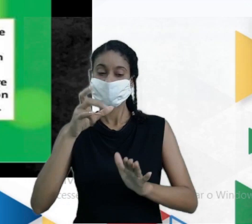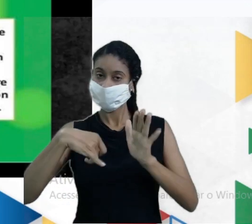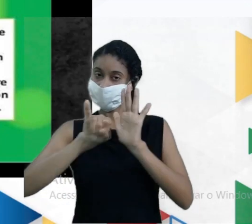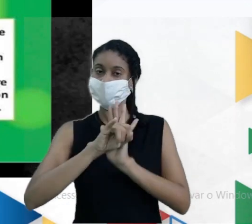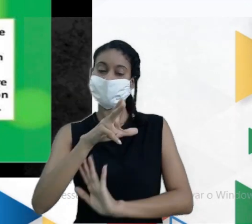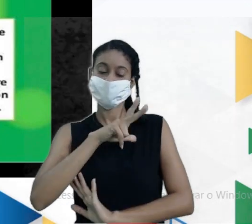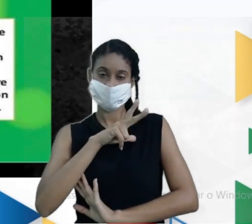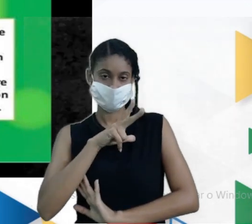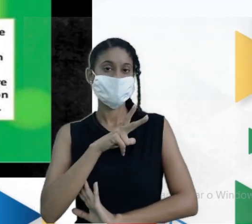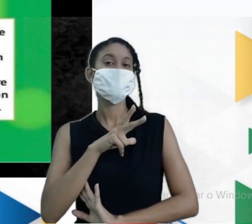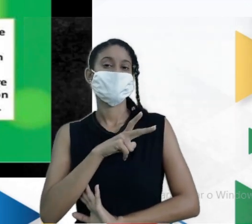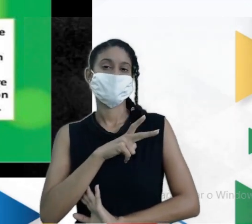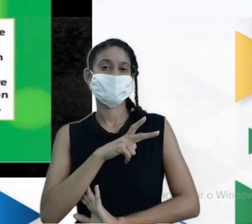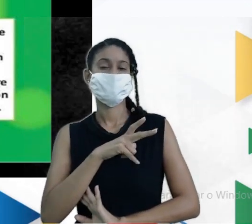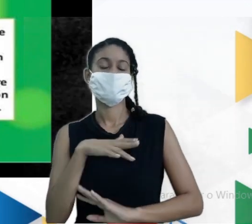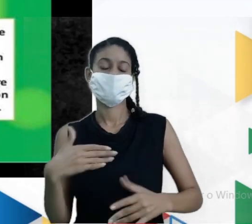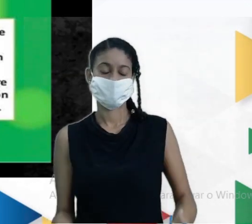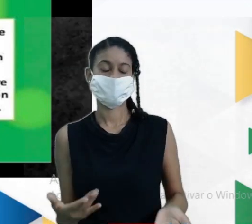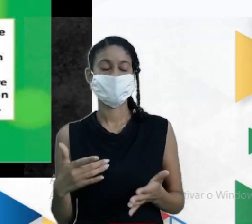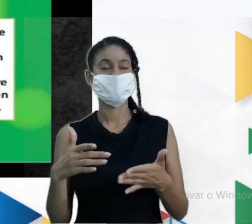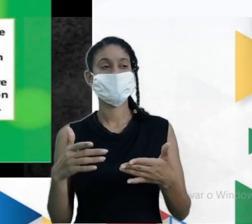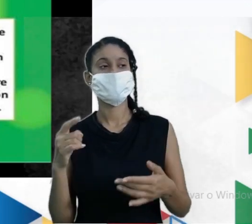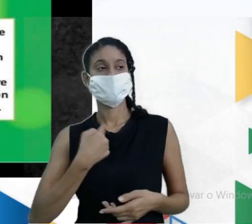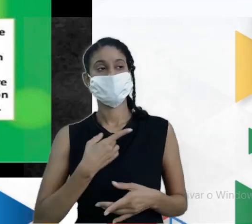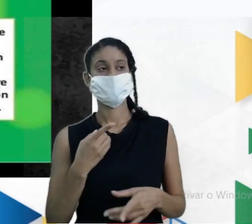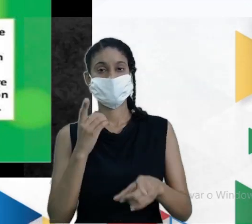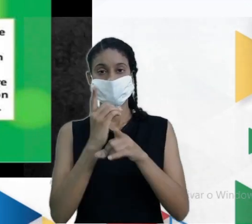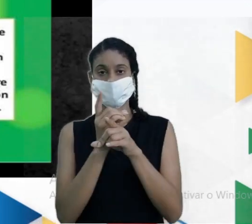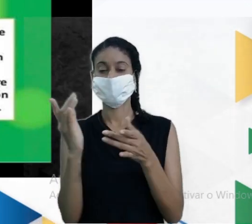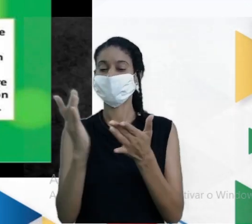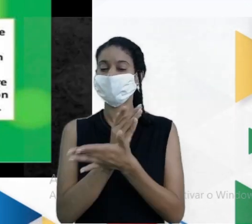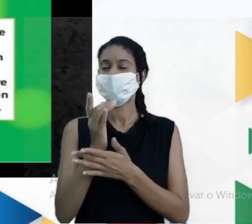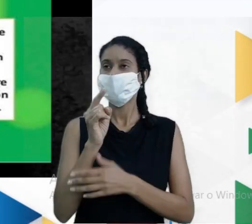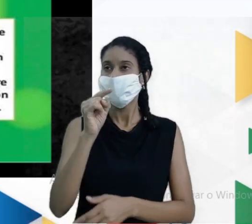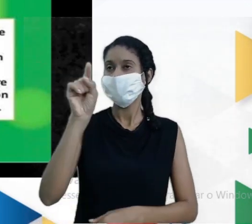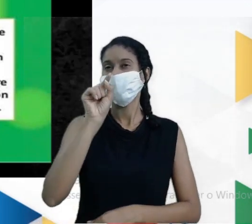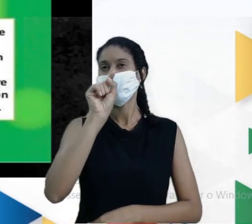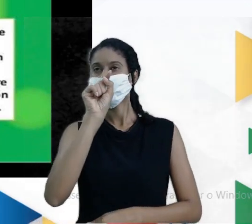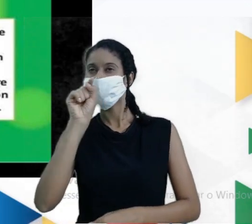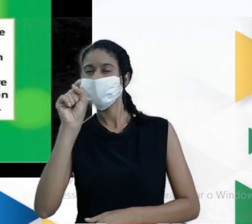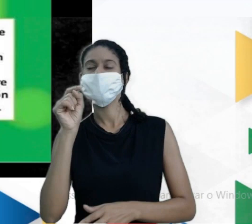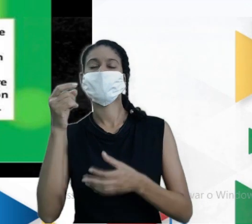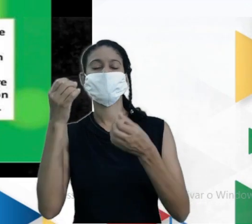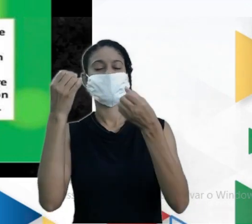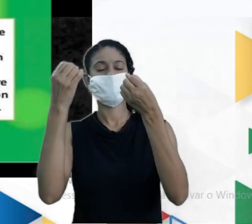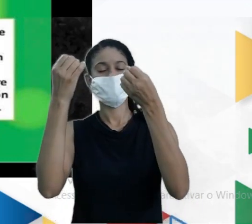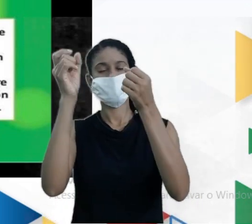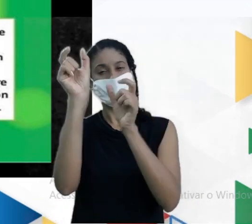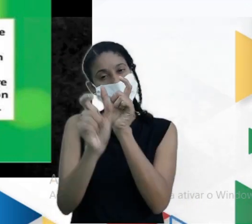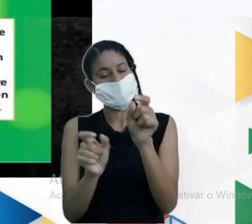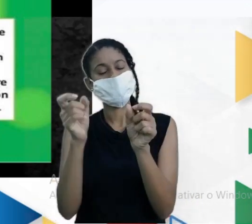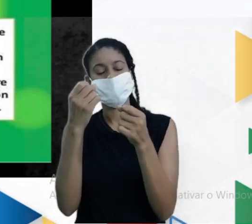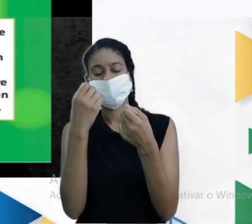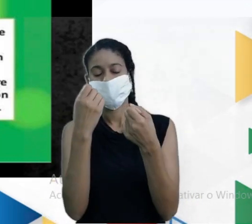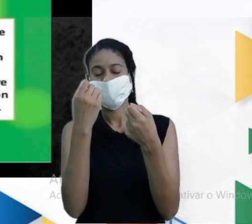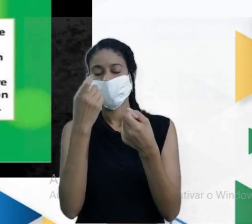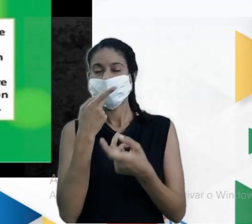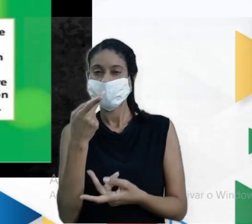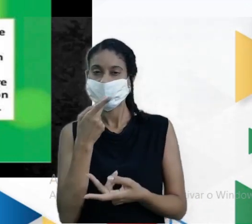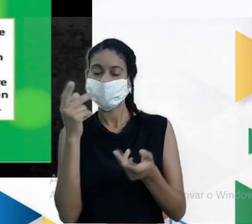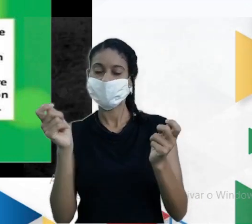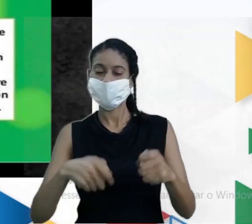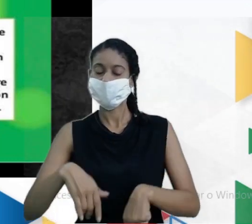identidade pessoal, né? Então, quando a gente encontra alguns acentos, alguns modos de falar, a gente já pode